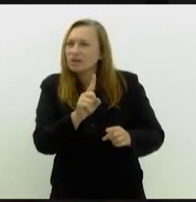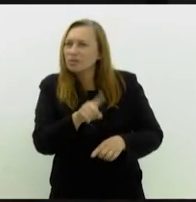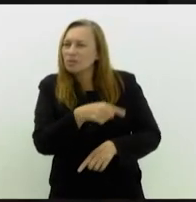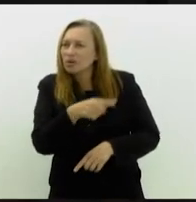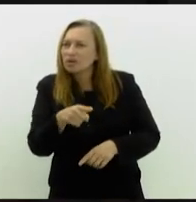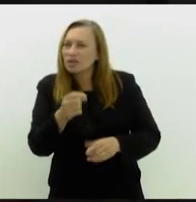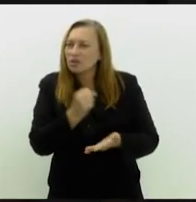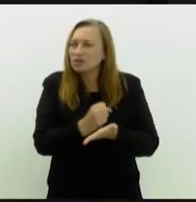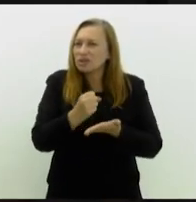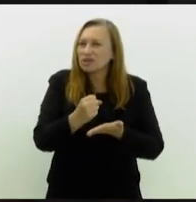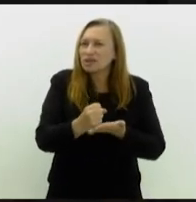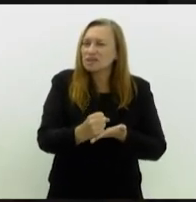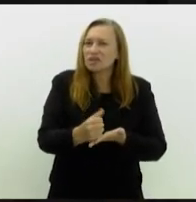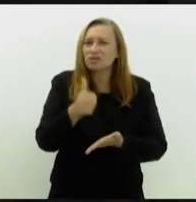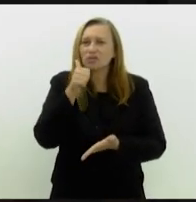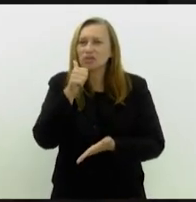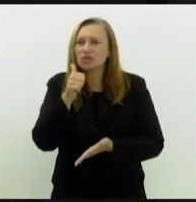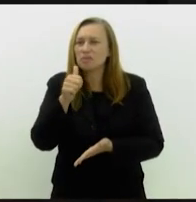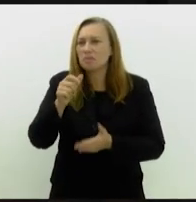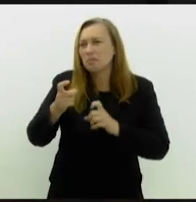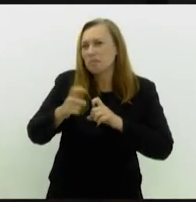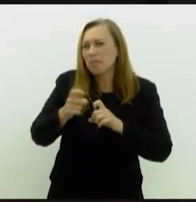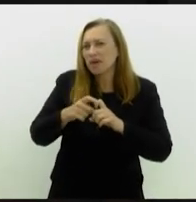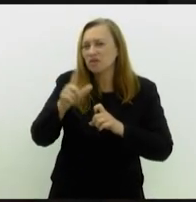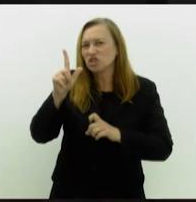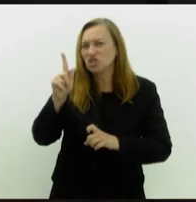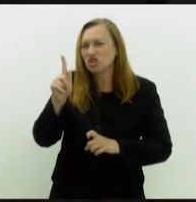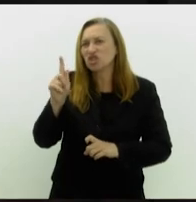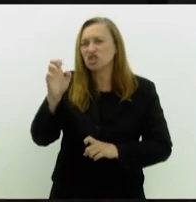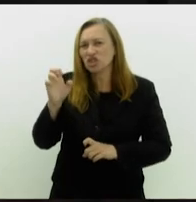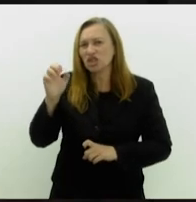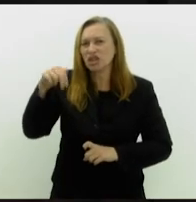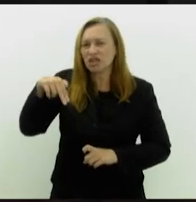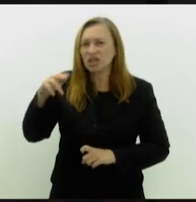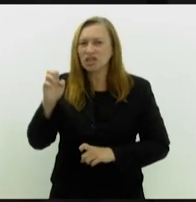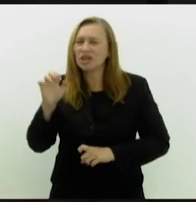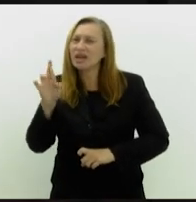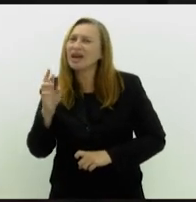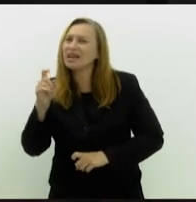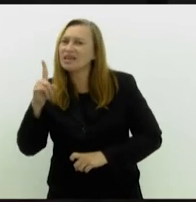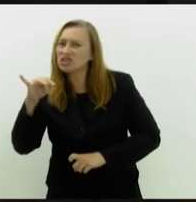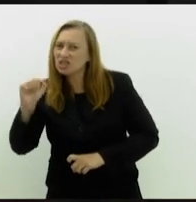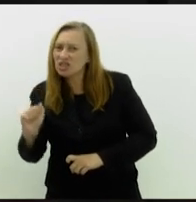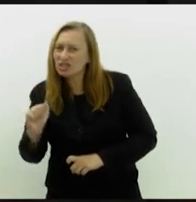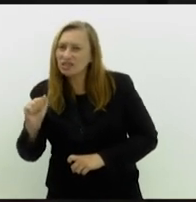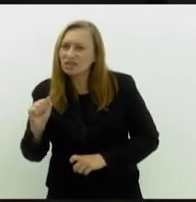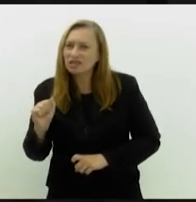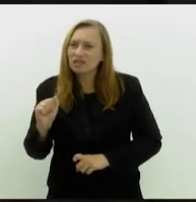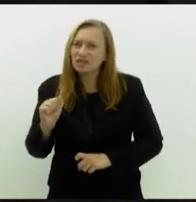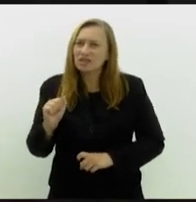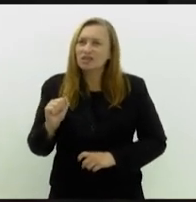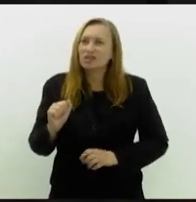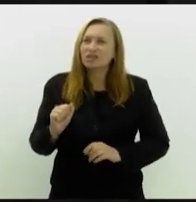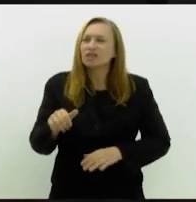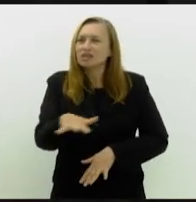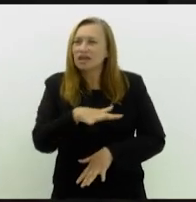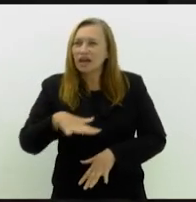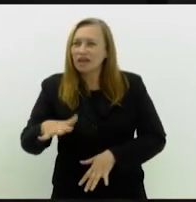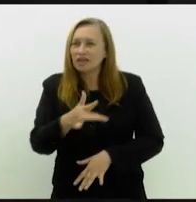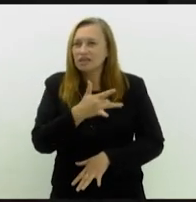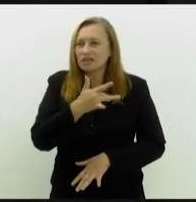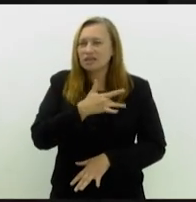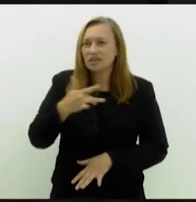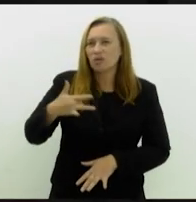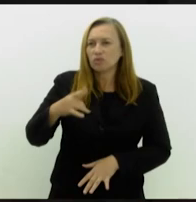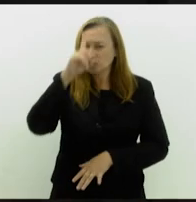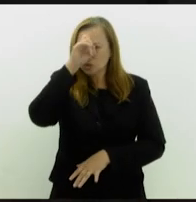médicos generalistas e do Residente médico como médico especialista em unidad de saúde e